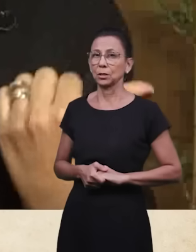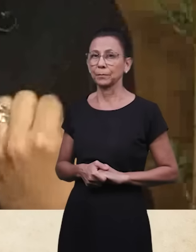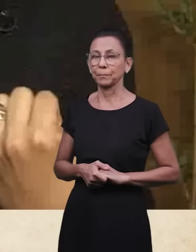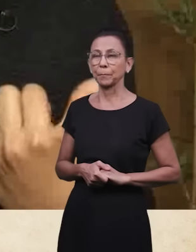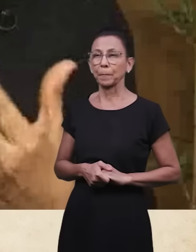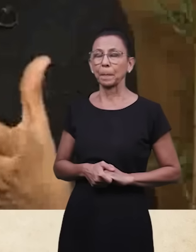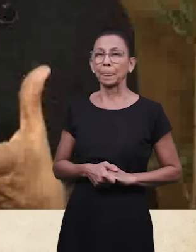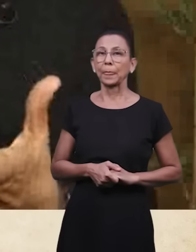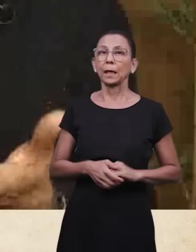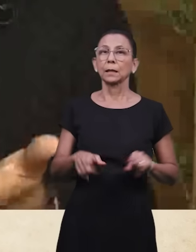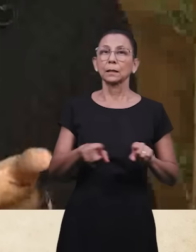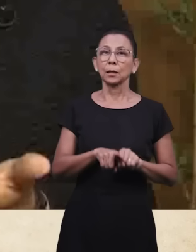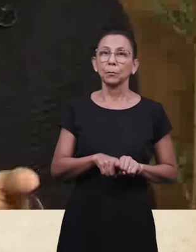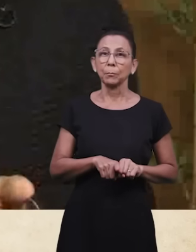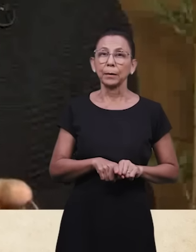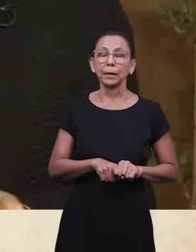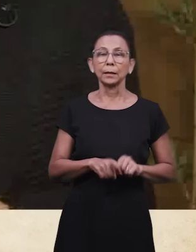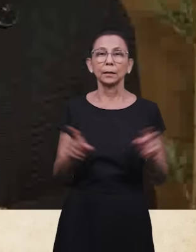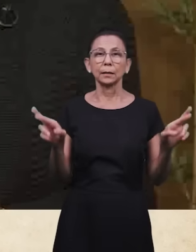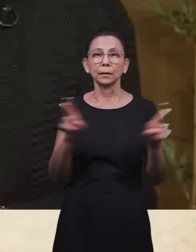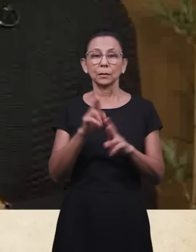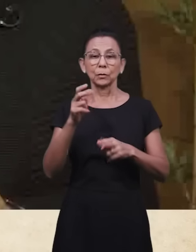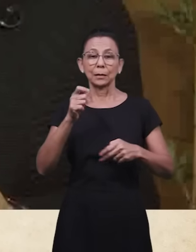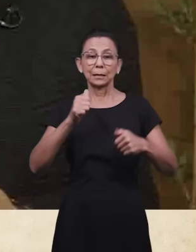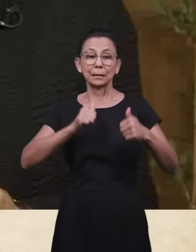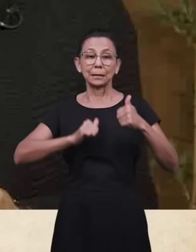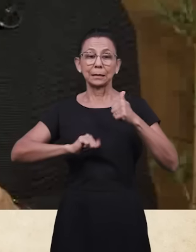à ansiedade, se ela estiver